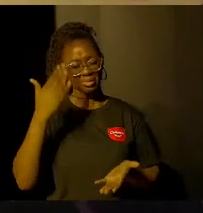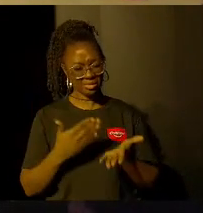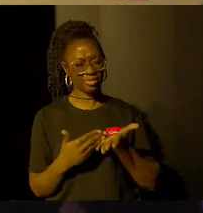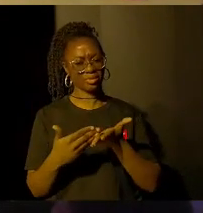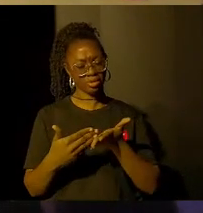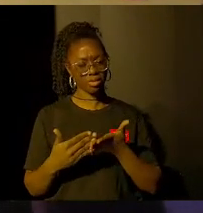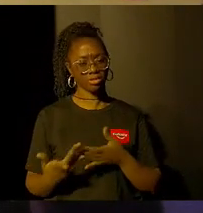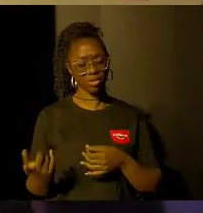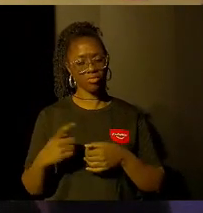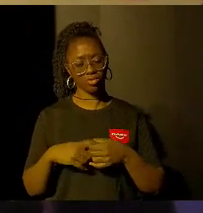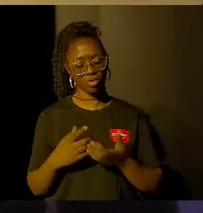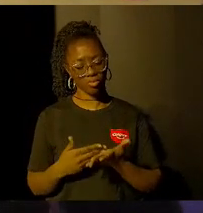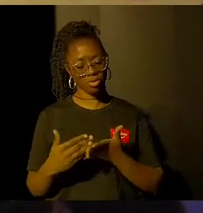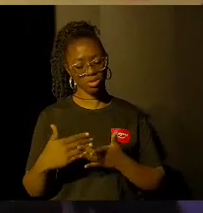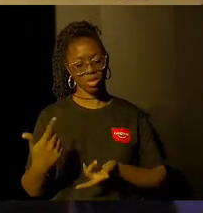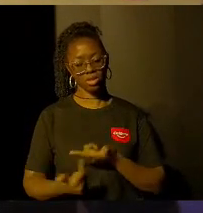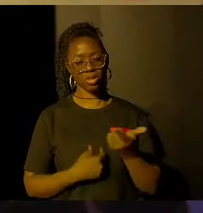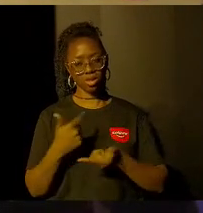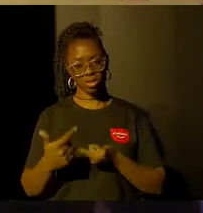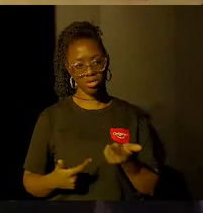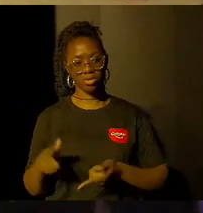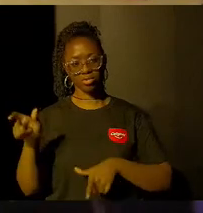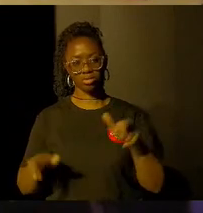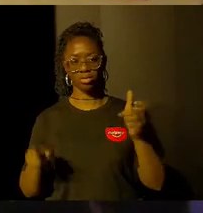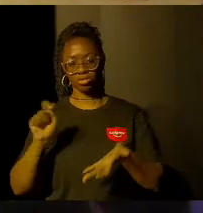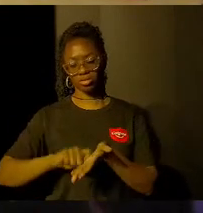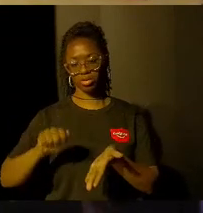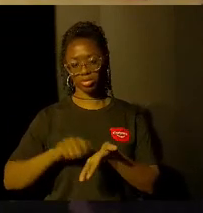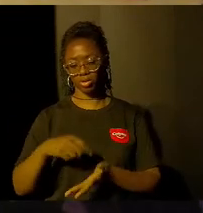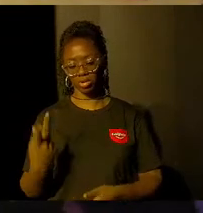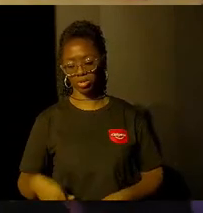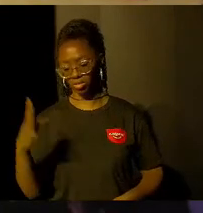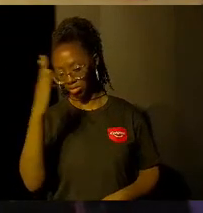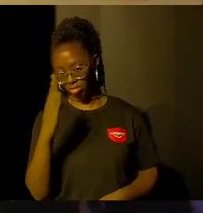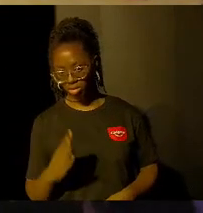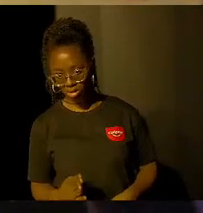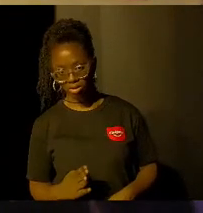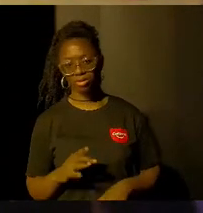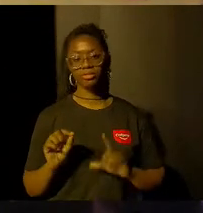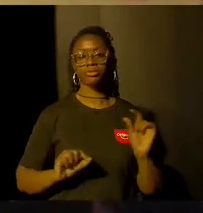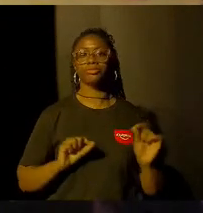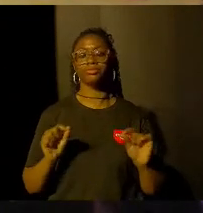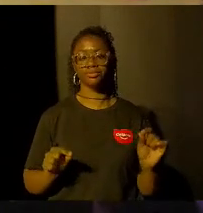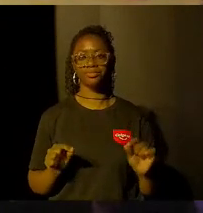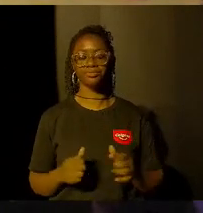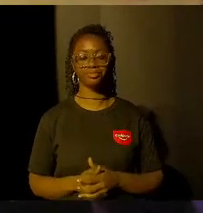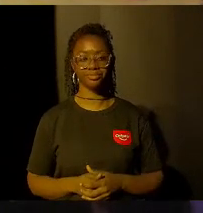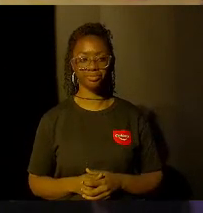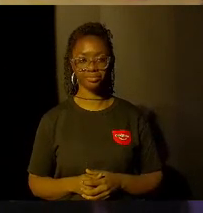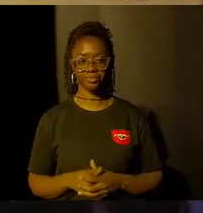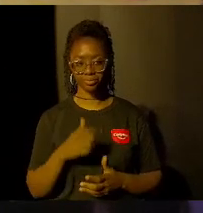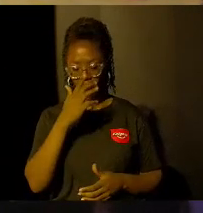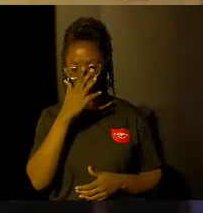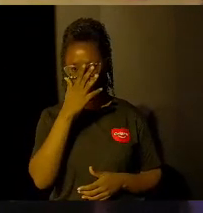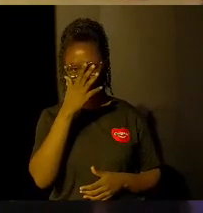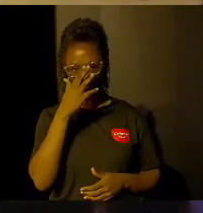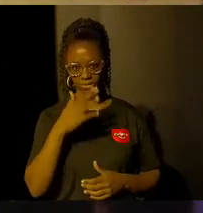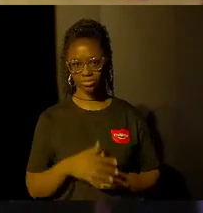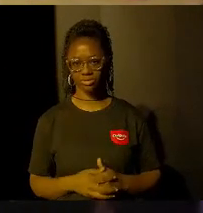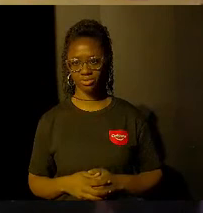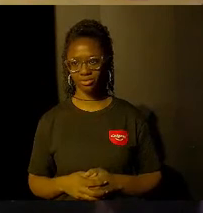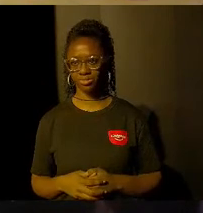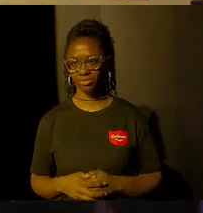a trabalhar com algumas escritoras brasileiras que era que é a criação de uma de uma